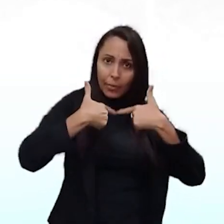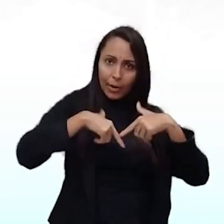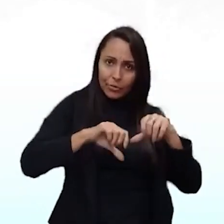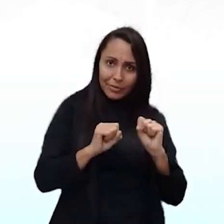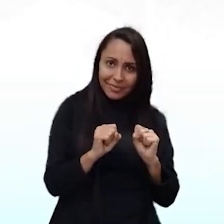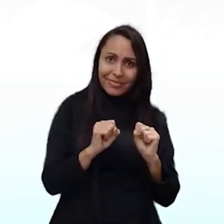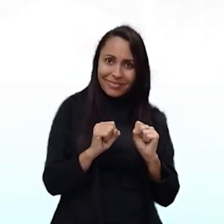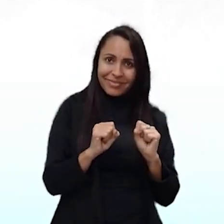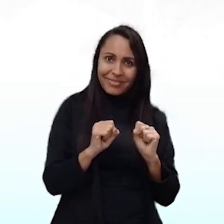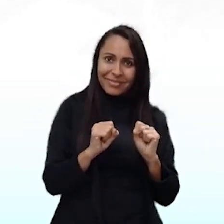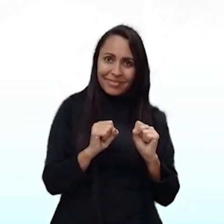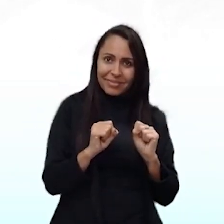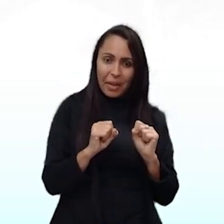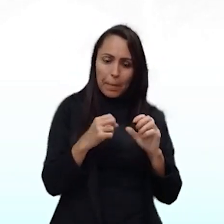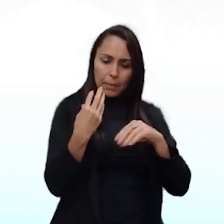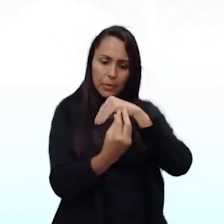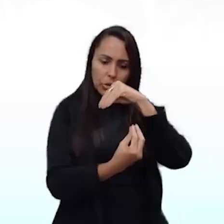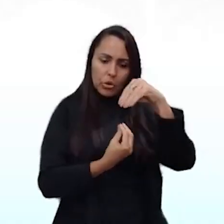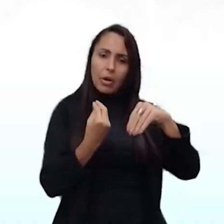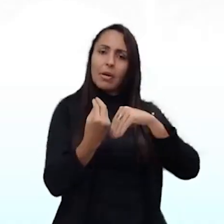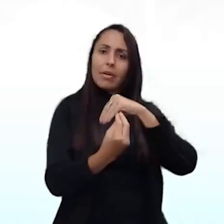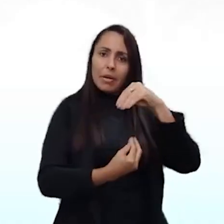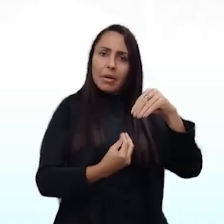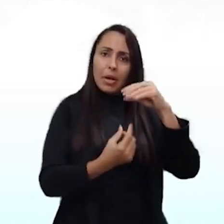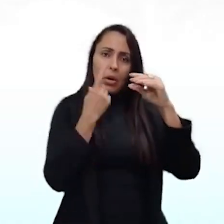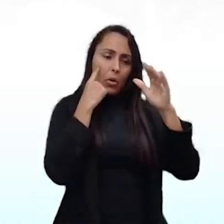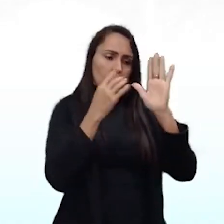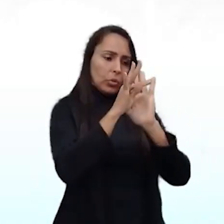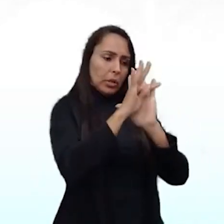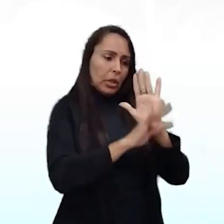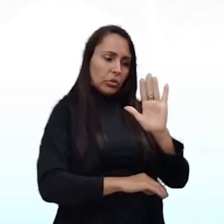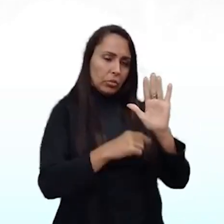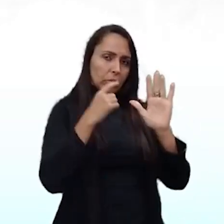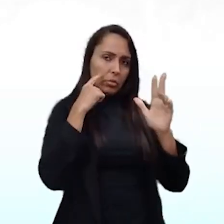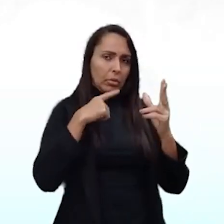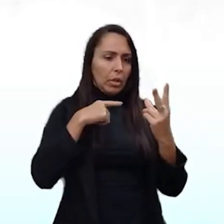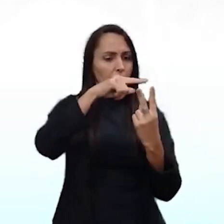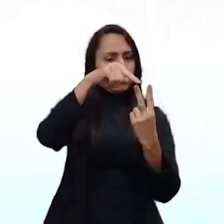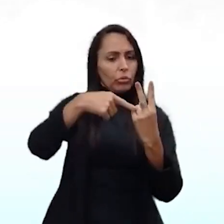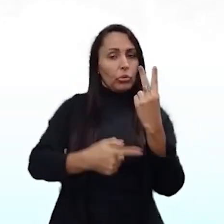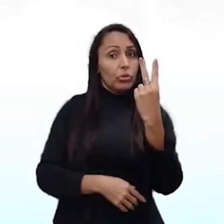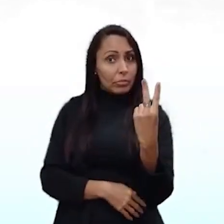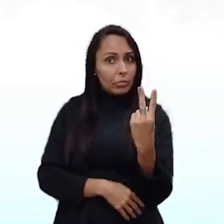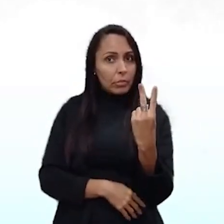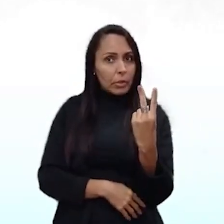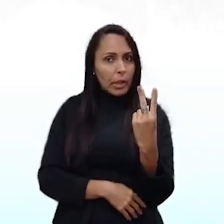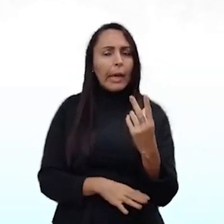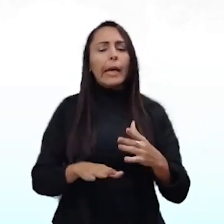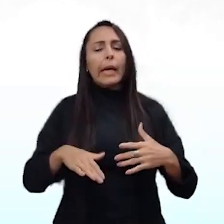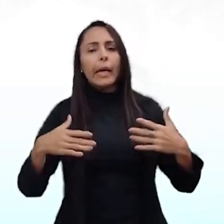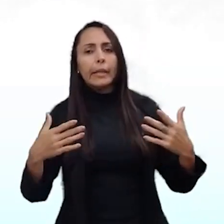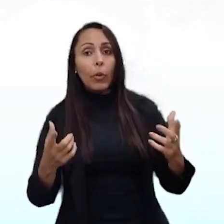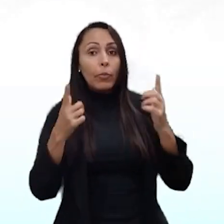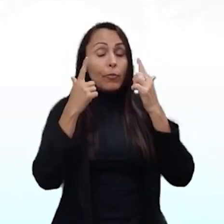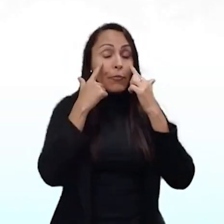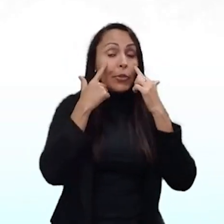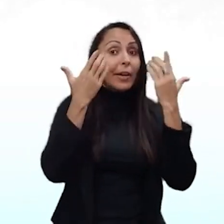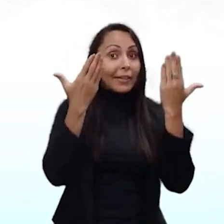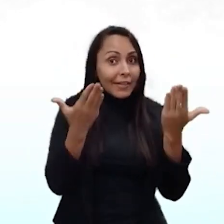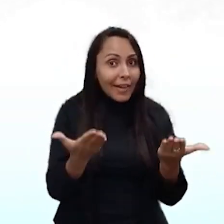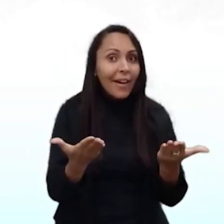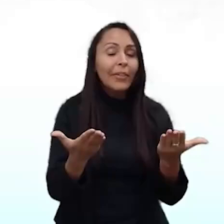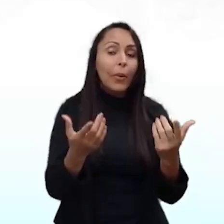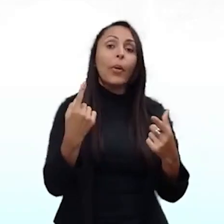linguagem. Linguagem o quê? Mista. Uma linguagem em que o texto é multimodal. Fera, fica